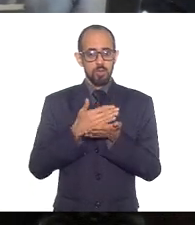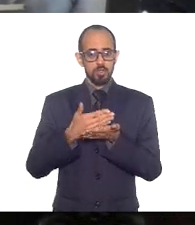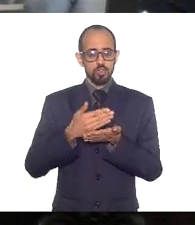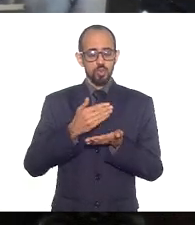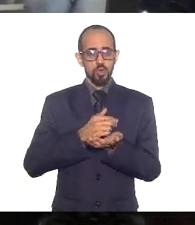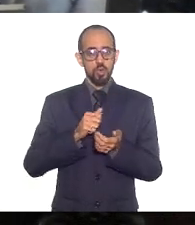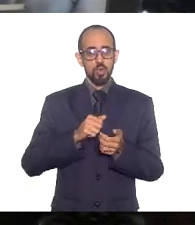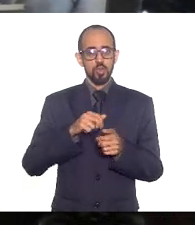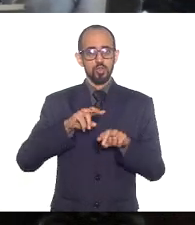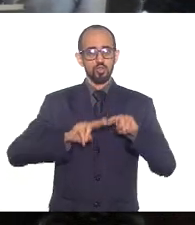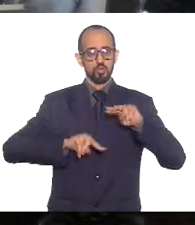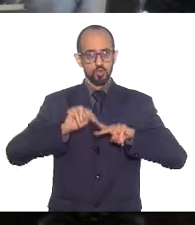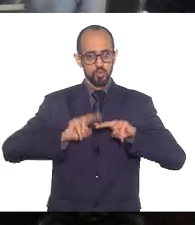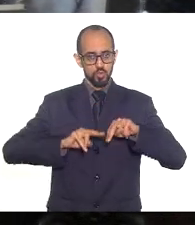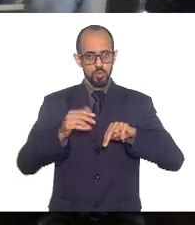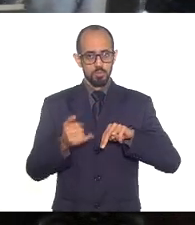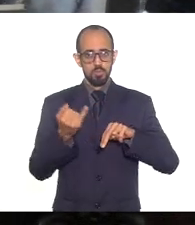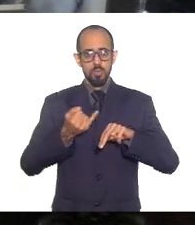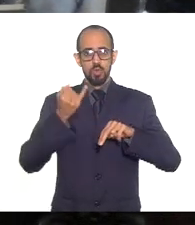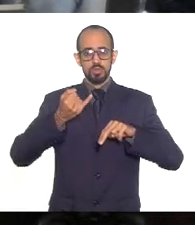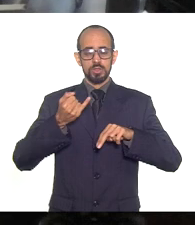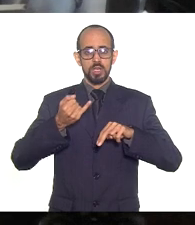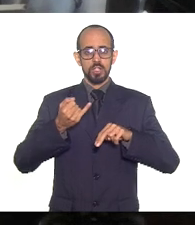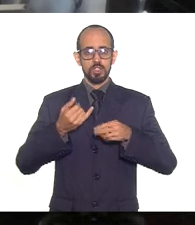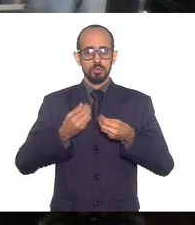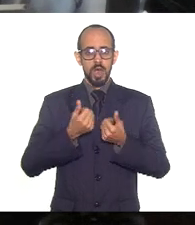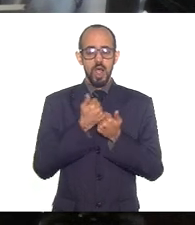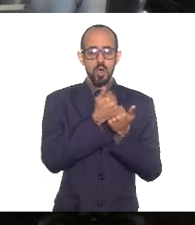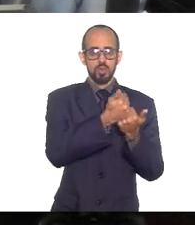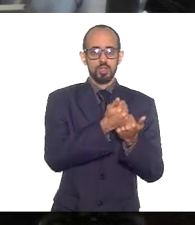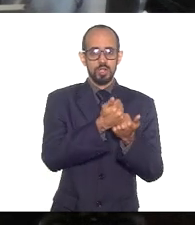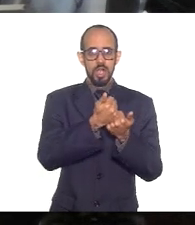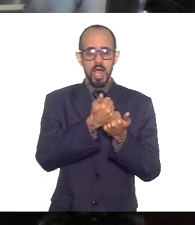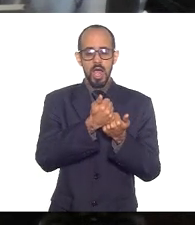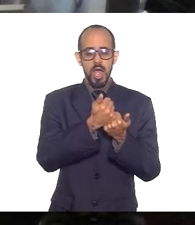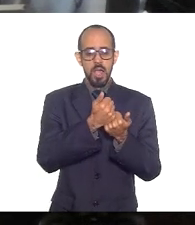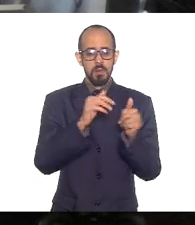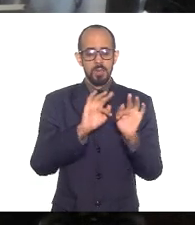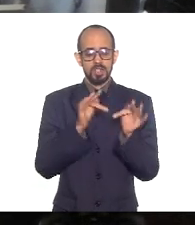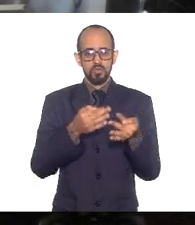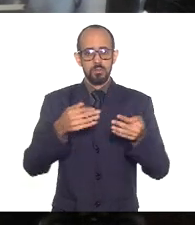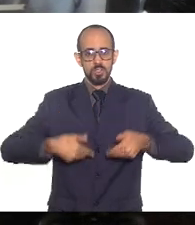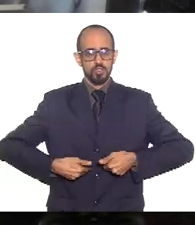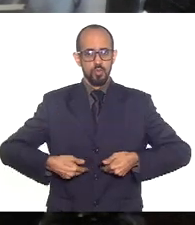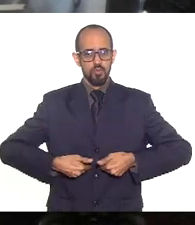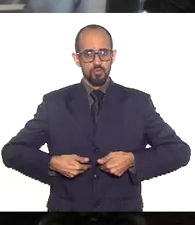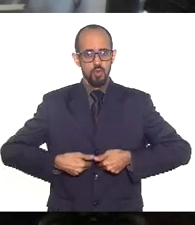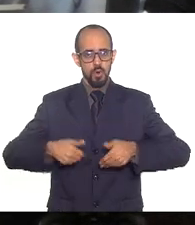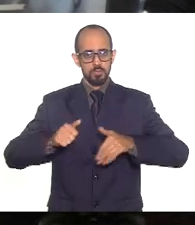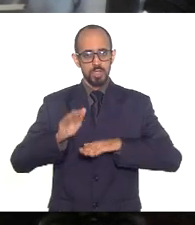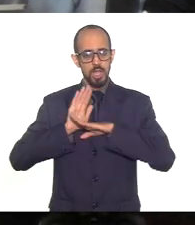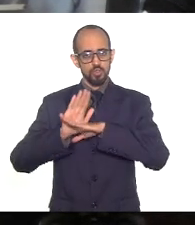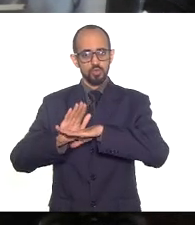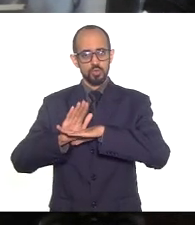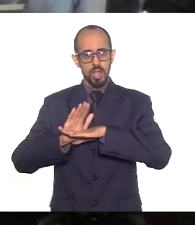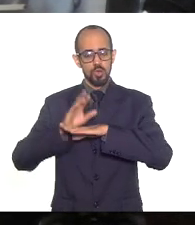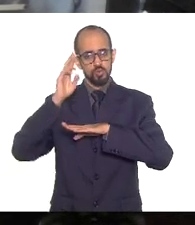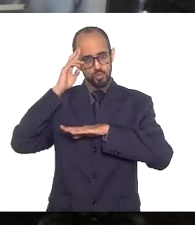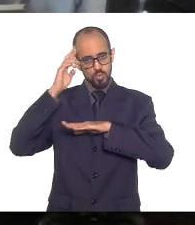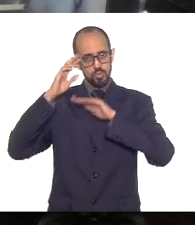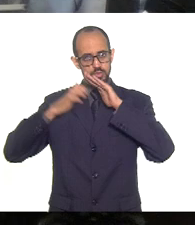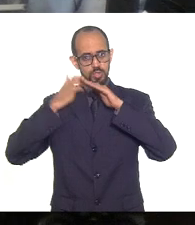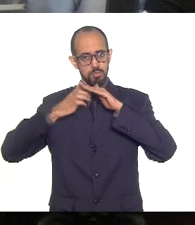fundamental para matar a fome que mais precisam e ajudar os bicos e pequenos empreendedores Fluminense